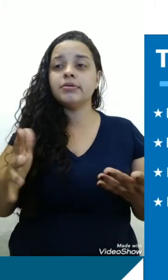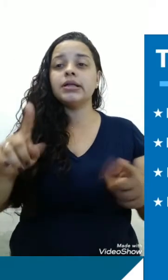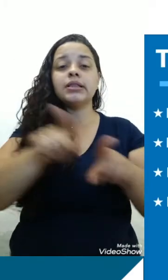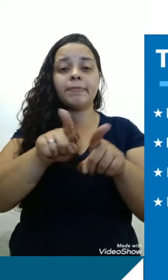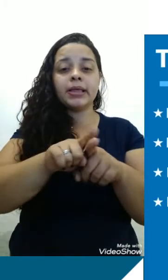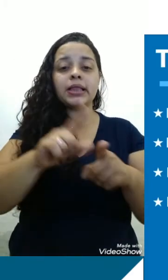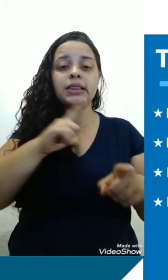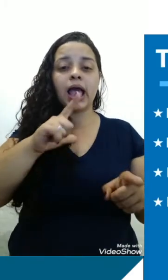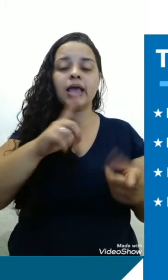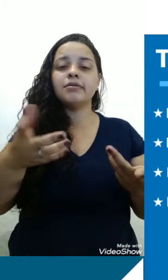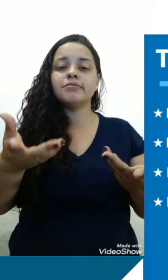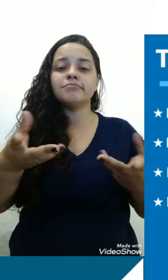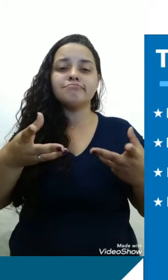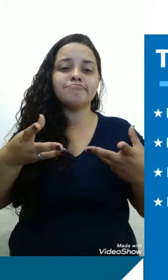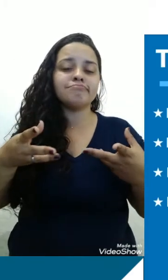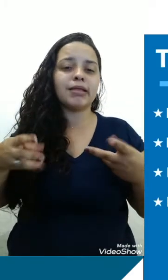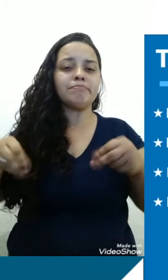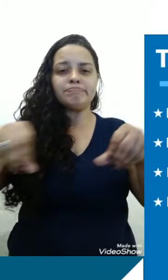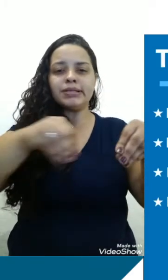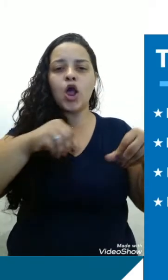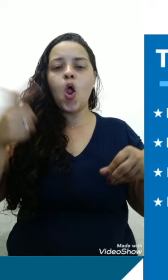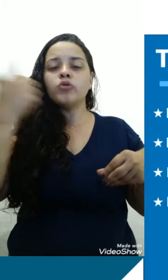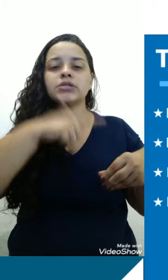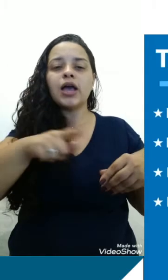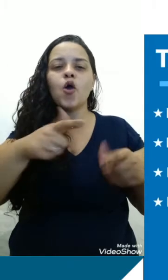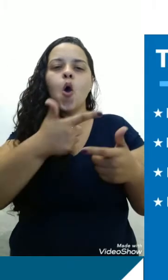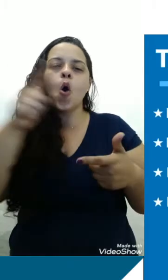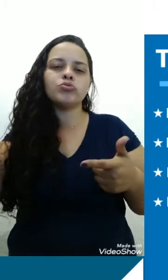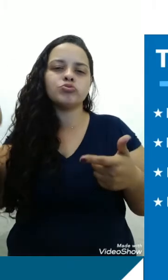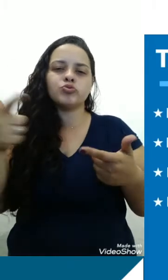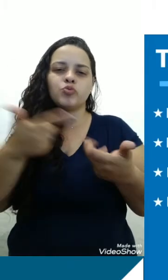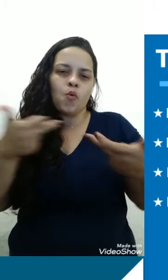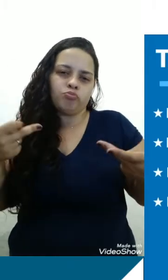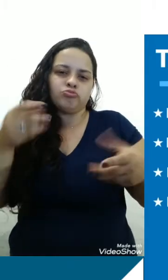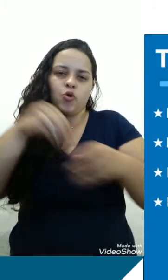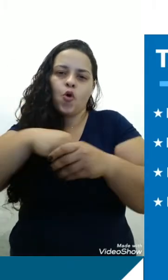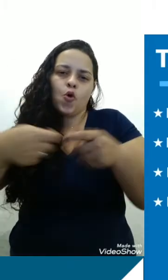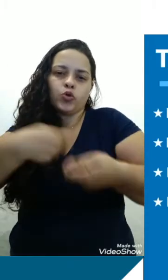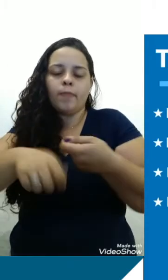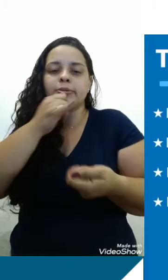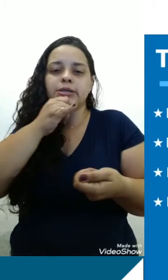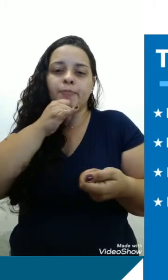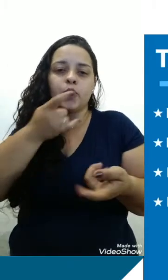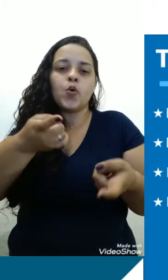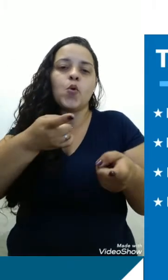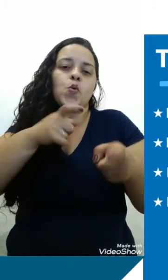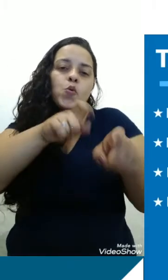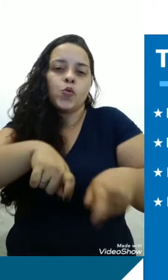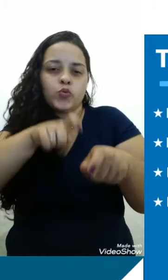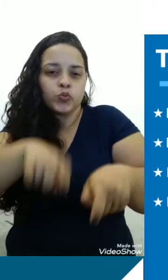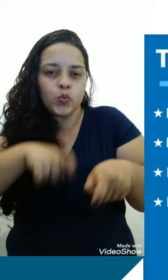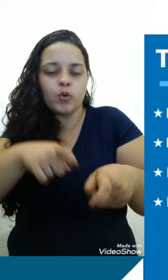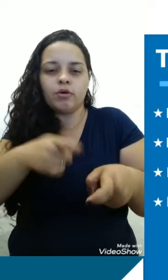E também a atividade mineradora ela vai provocar uma expansão de outras atividades econômicas, como a agricultura e a pecuária